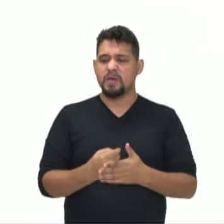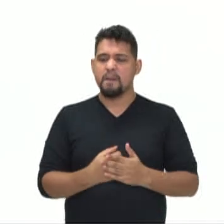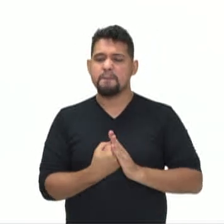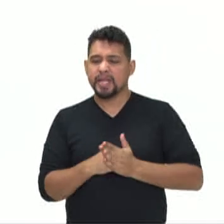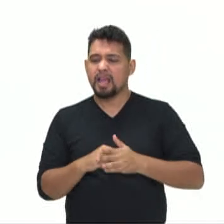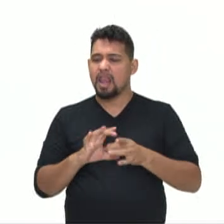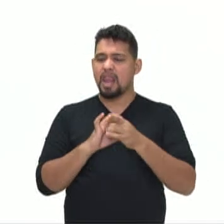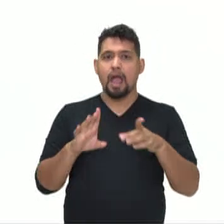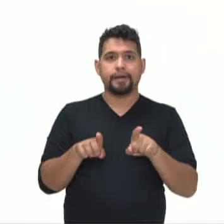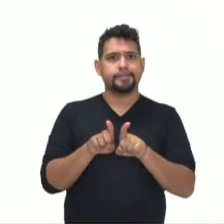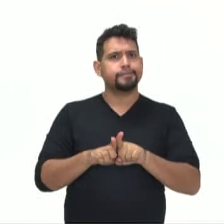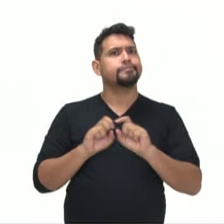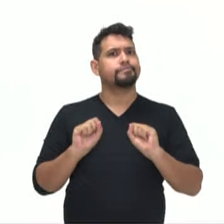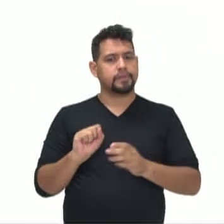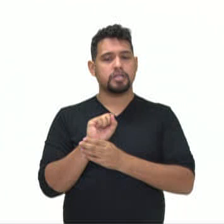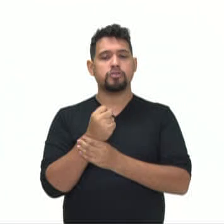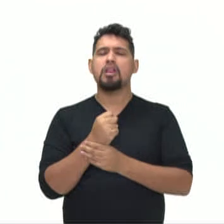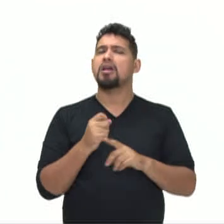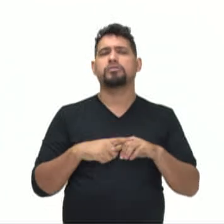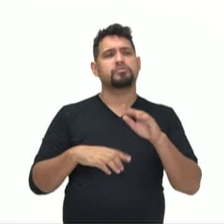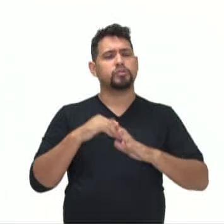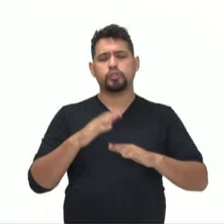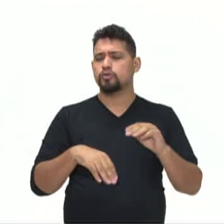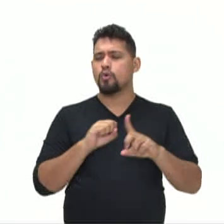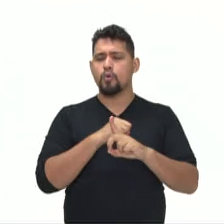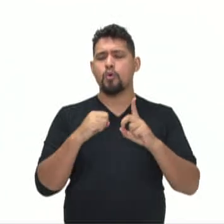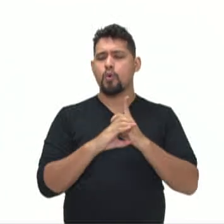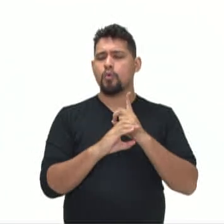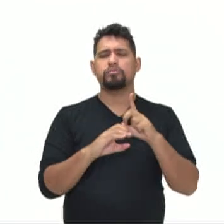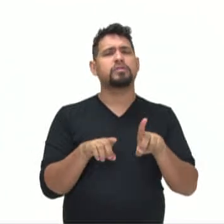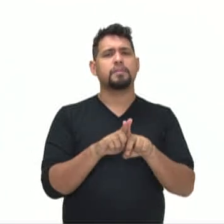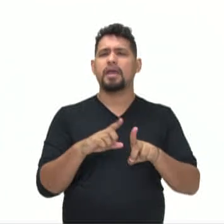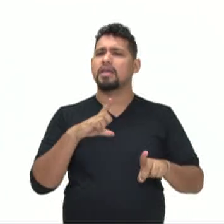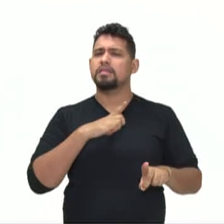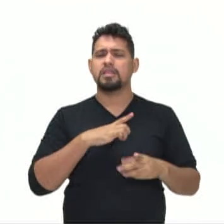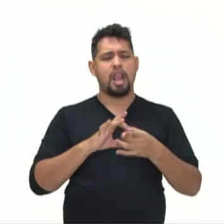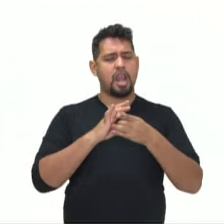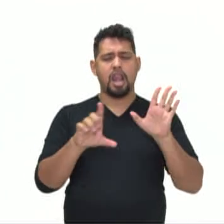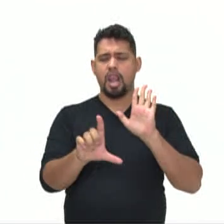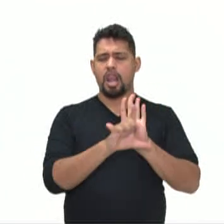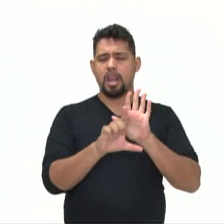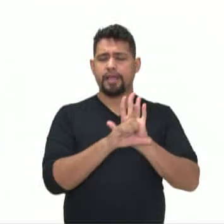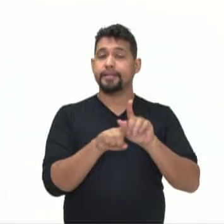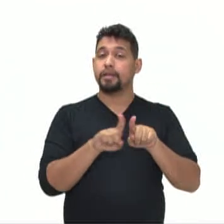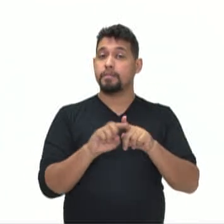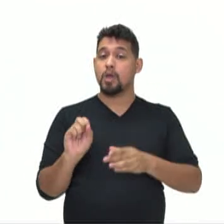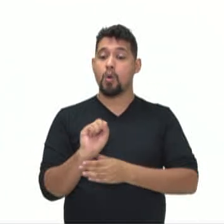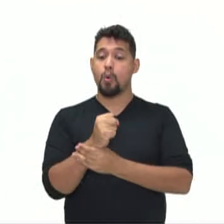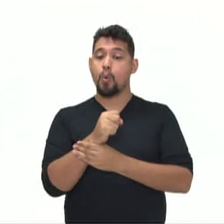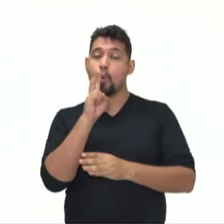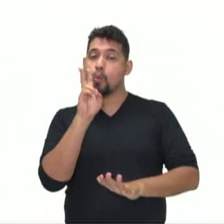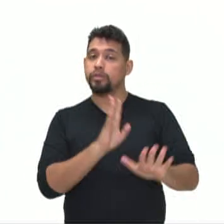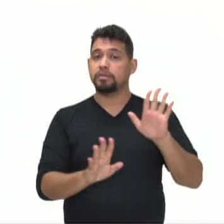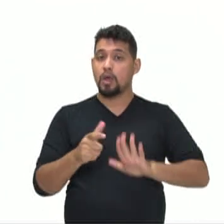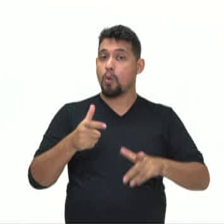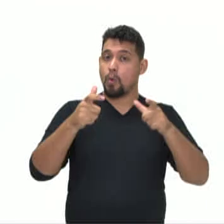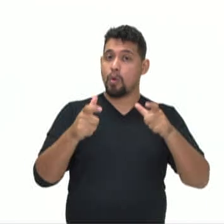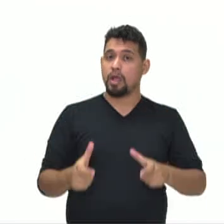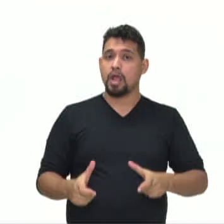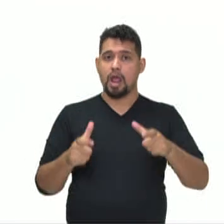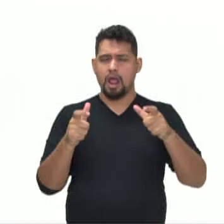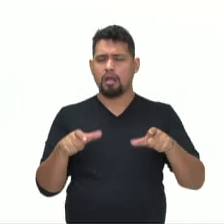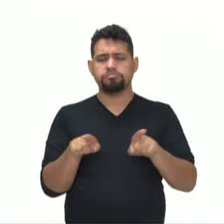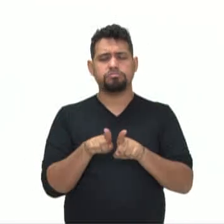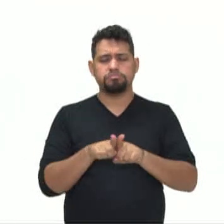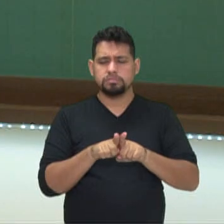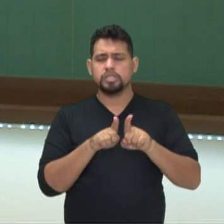crença, assegurado o livre exercício do culto religioso, garantidas na forma da lei a proteção aos locais de culto e suas liturgias.